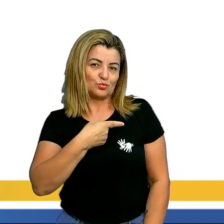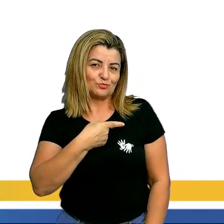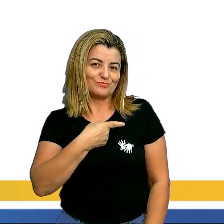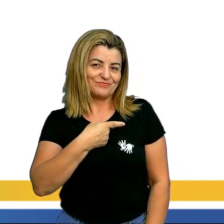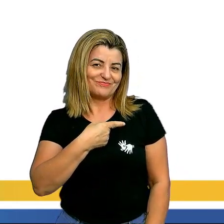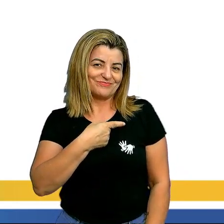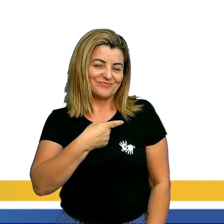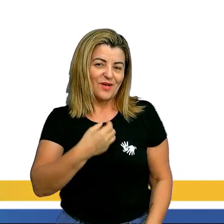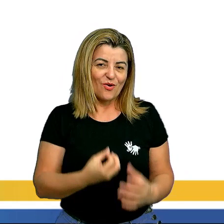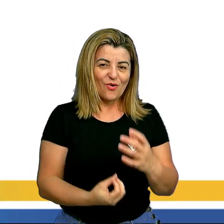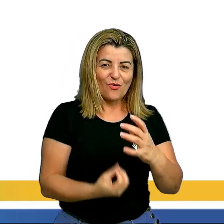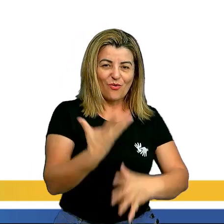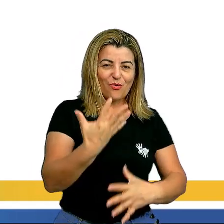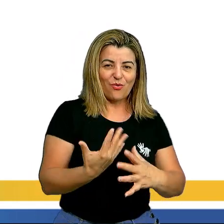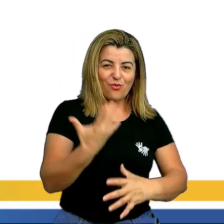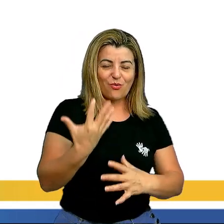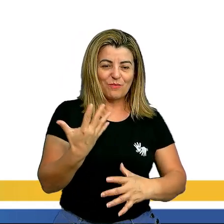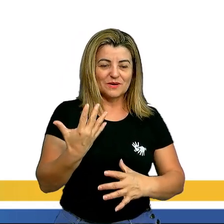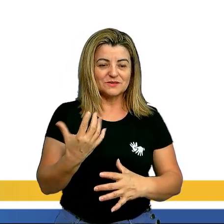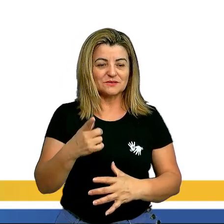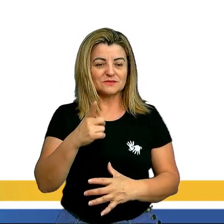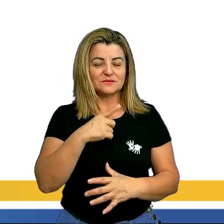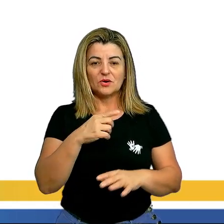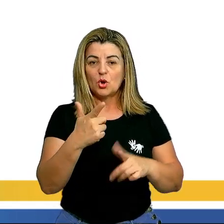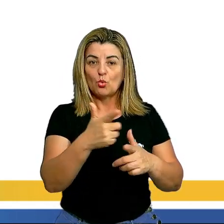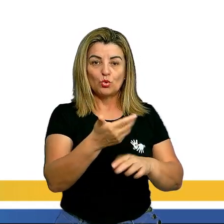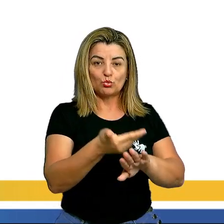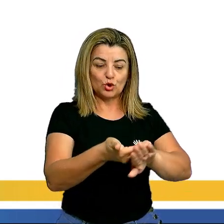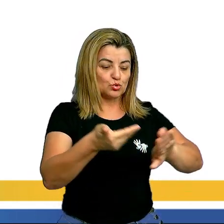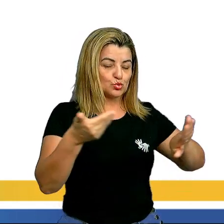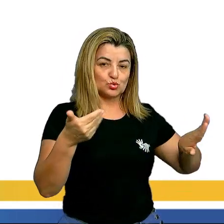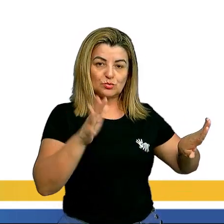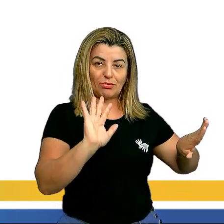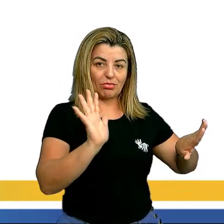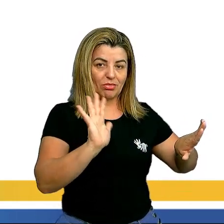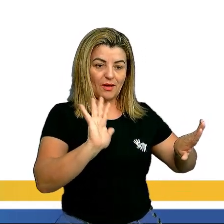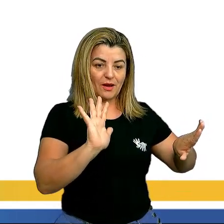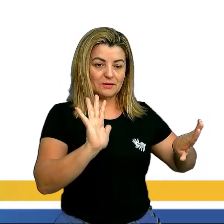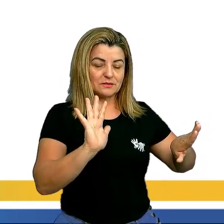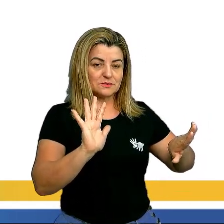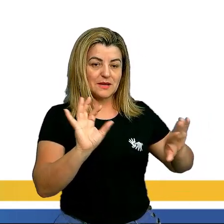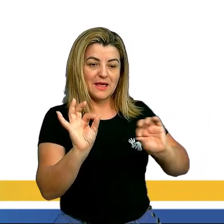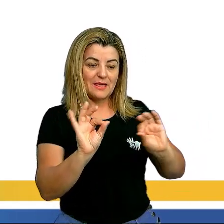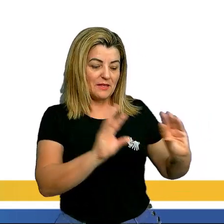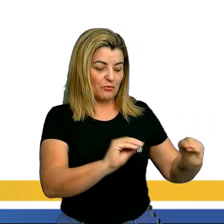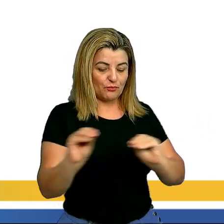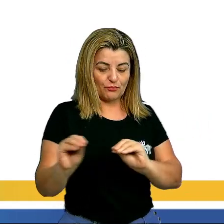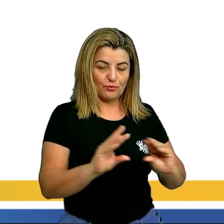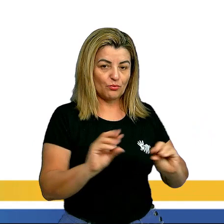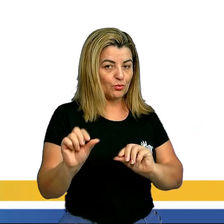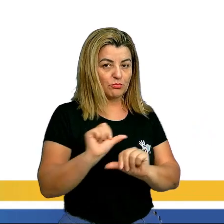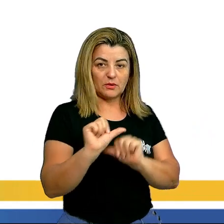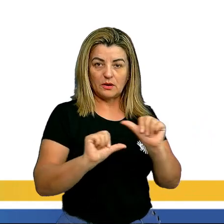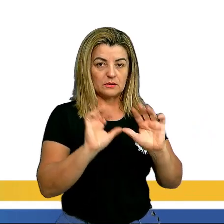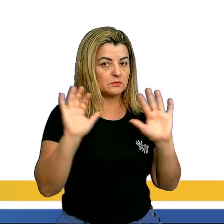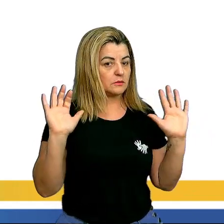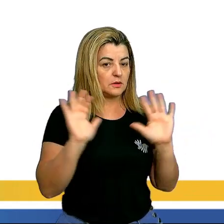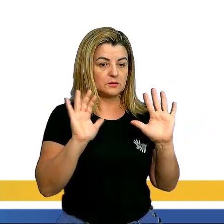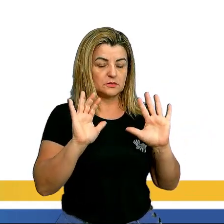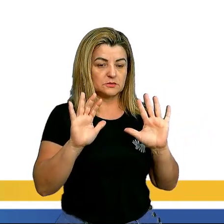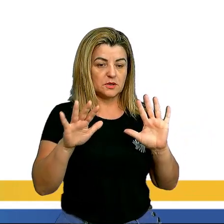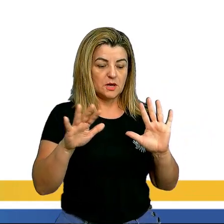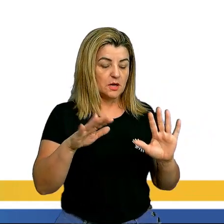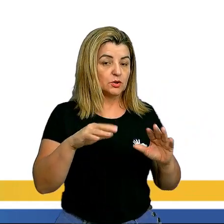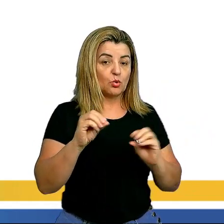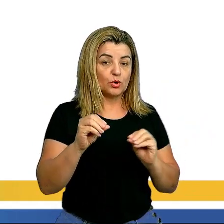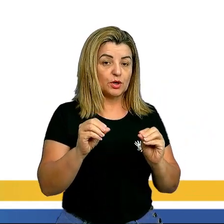Em nenhum momento está tendo um isolamento geográfico, em nenhum momento alguém foi para outro lugar. Pelo contrário, eles estão ali um do